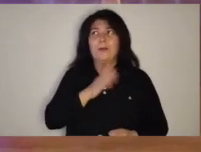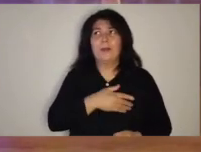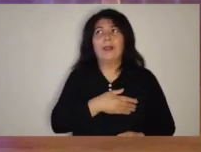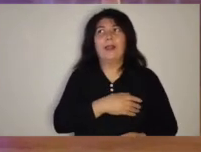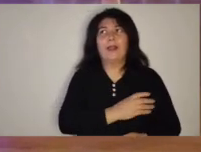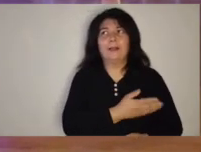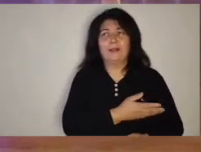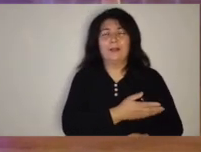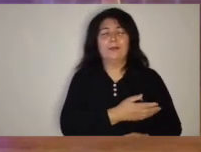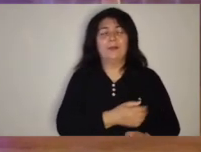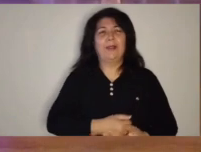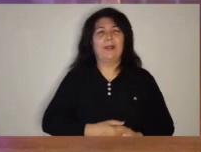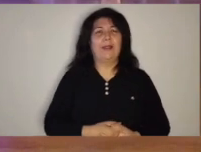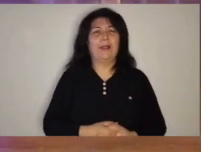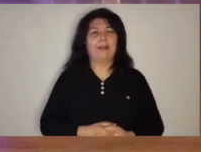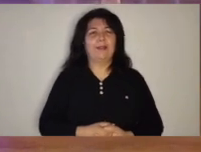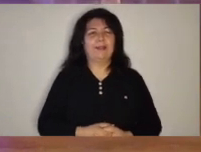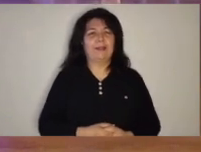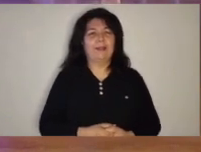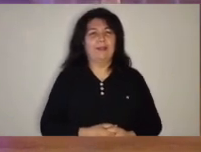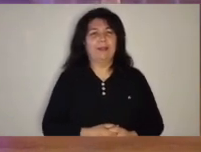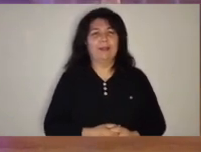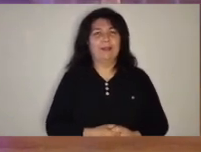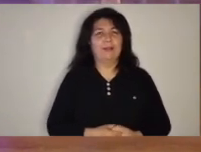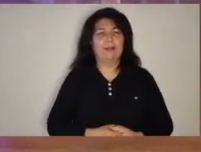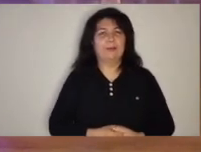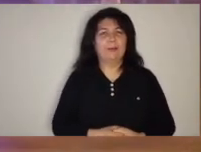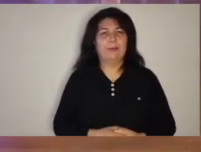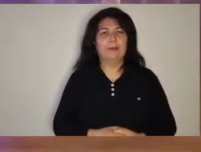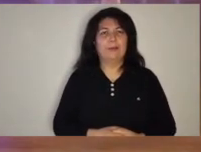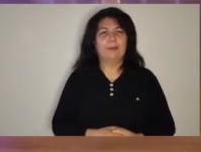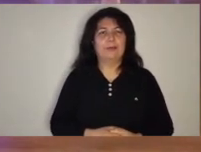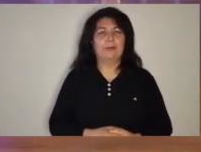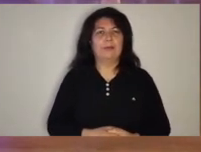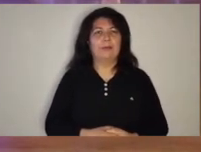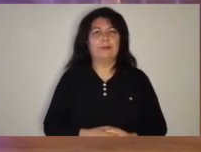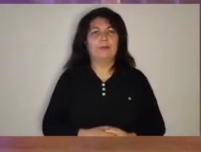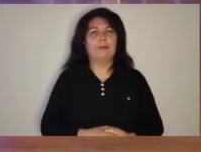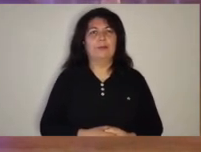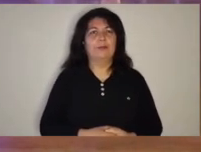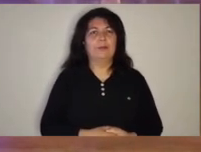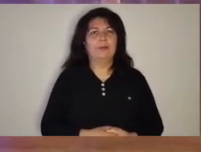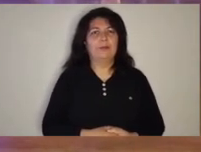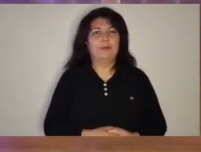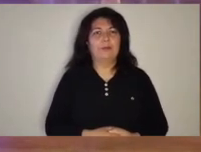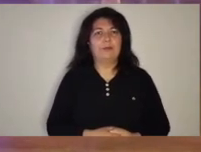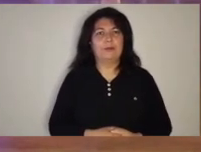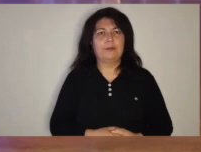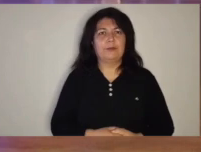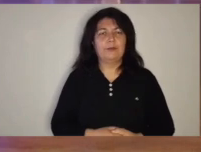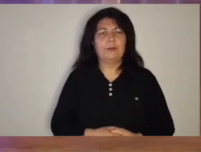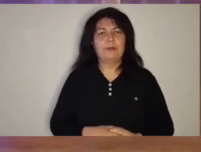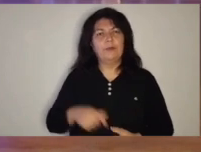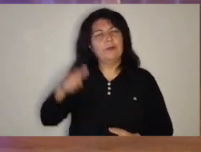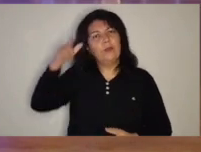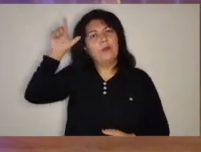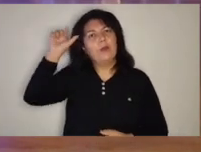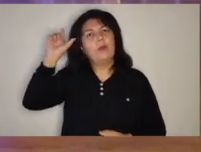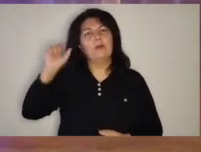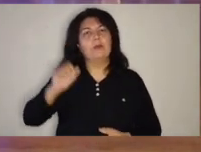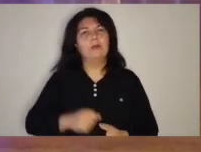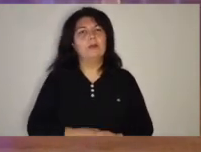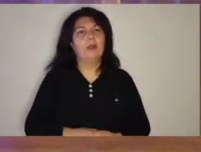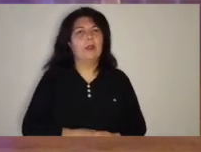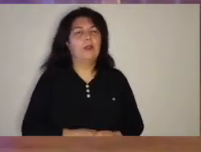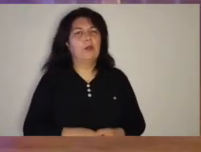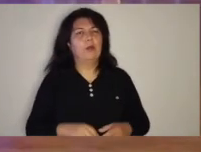mau, guia-me pelo caminho eterno. Amém. Irmãos, ontem, num dos